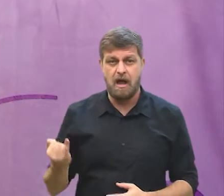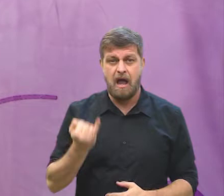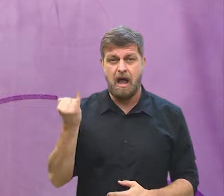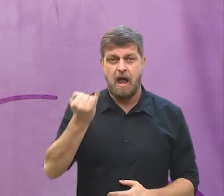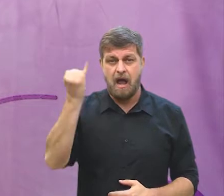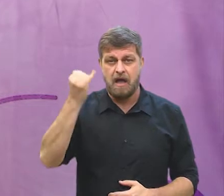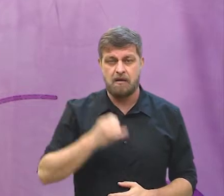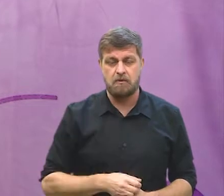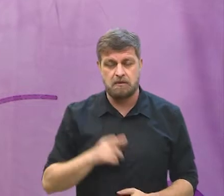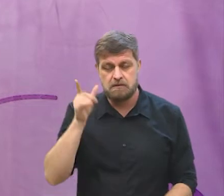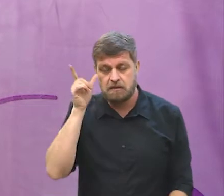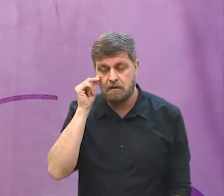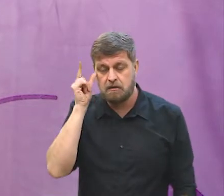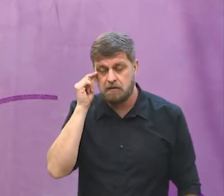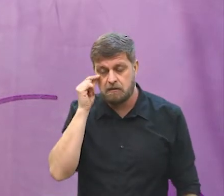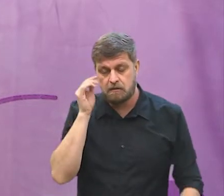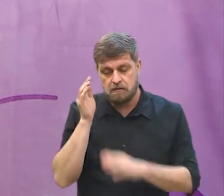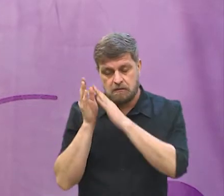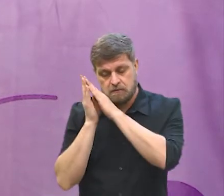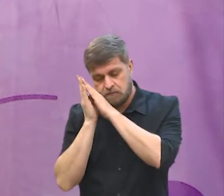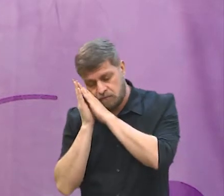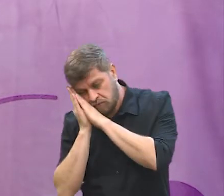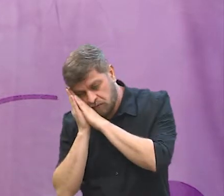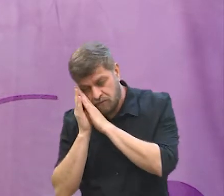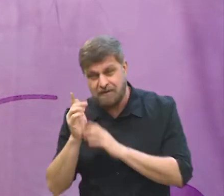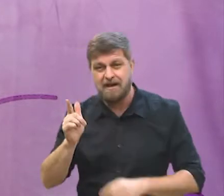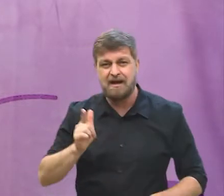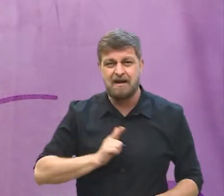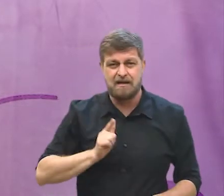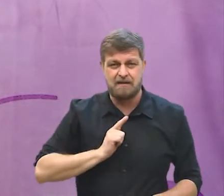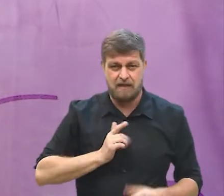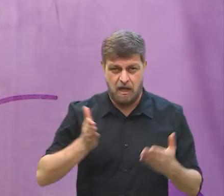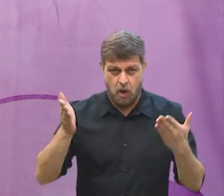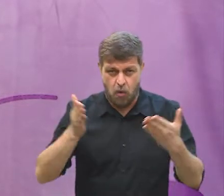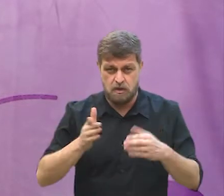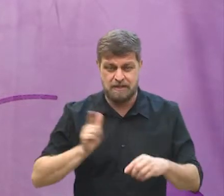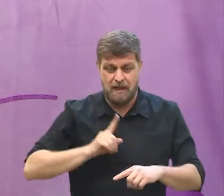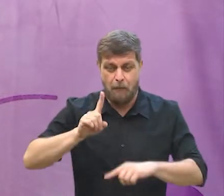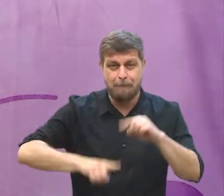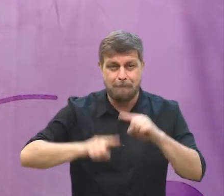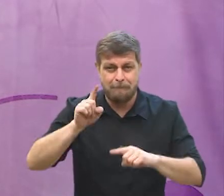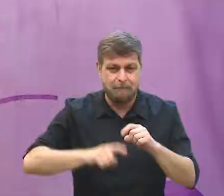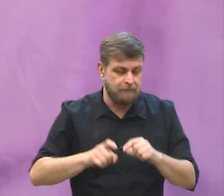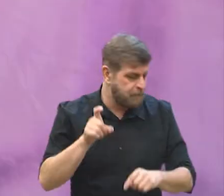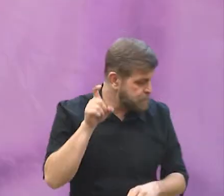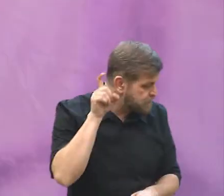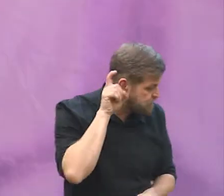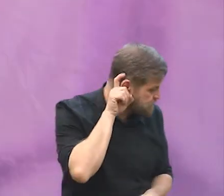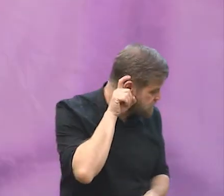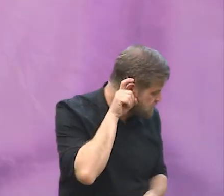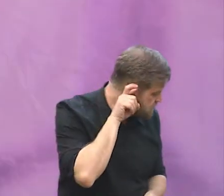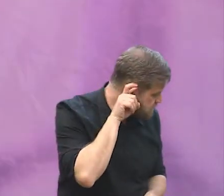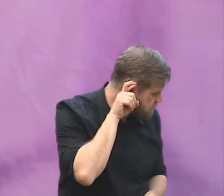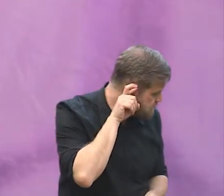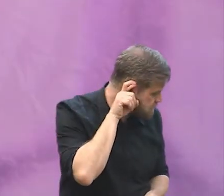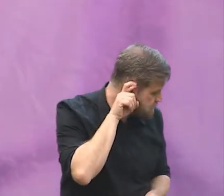é o sono. Existe hoje no pavilhão auditivo, você coloca um gancho aqui, hoje nos carros já